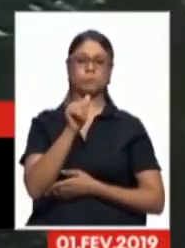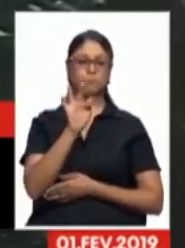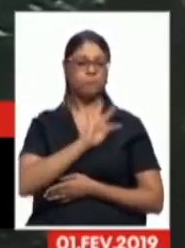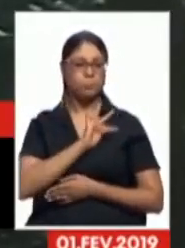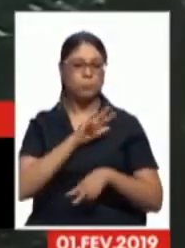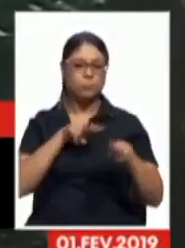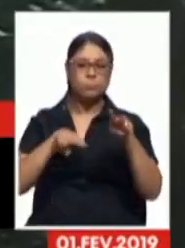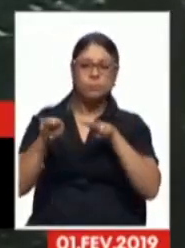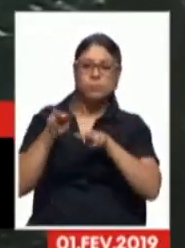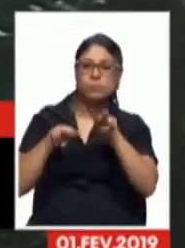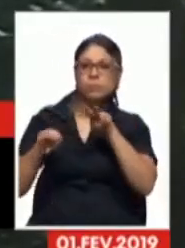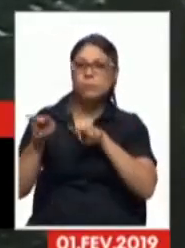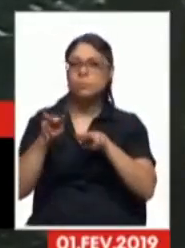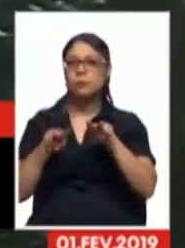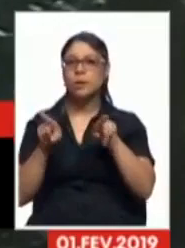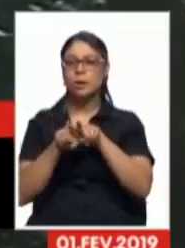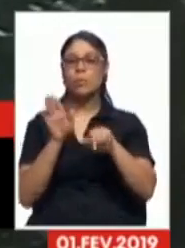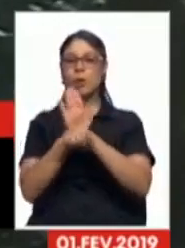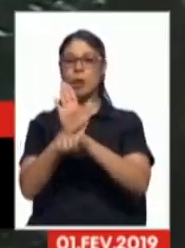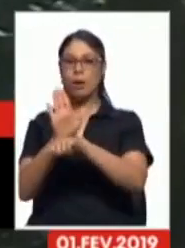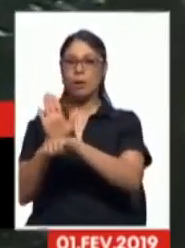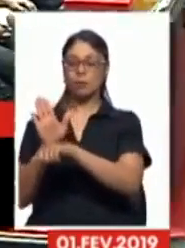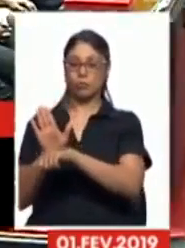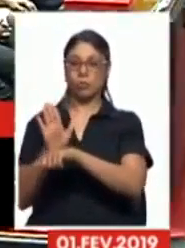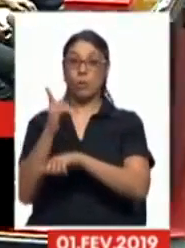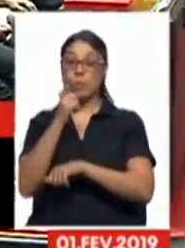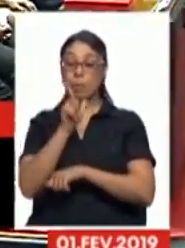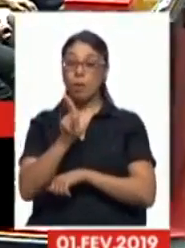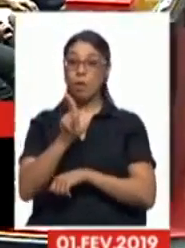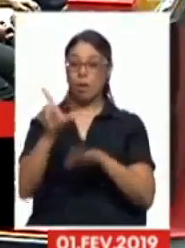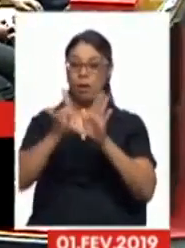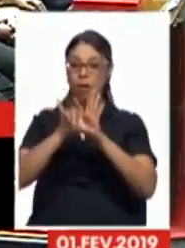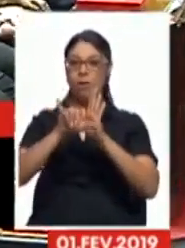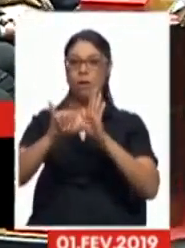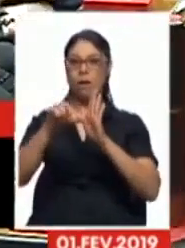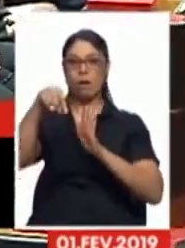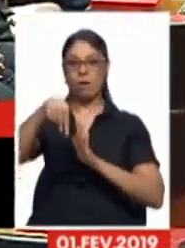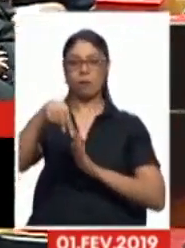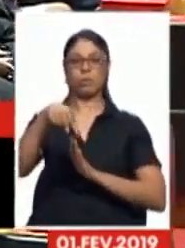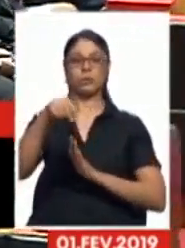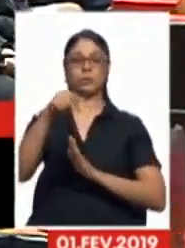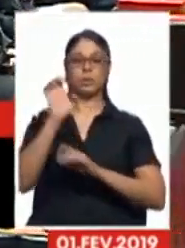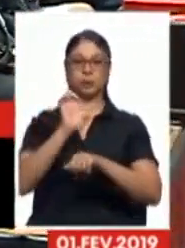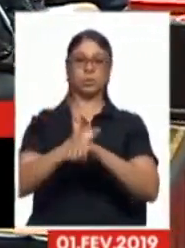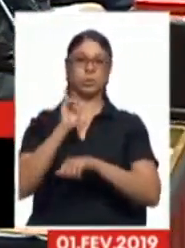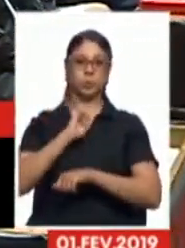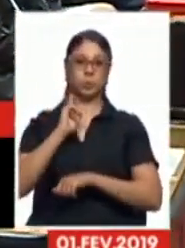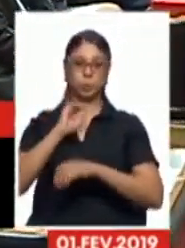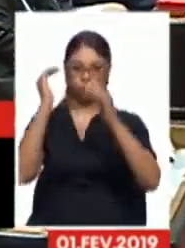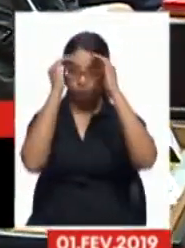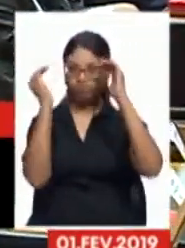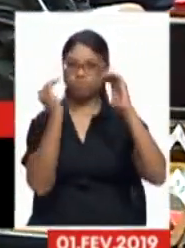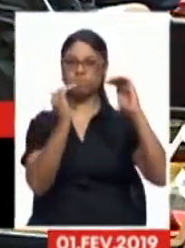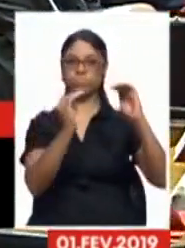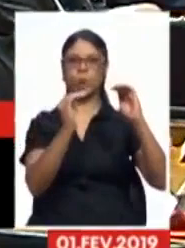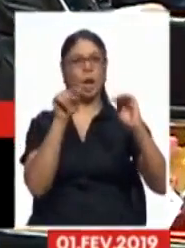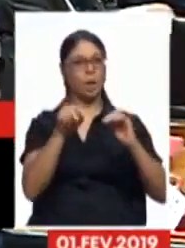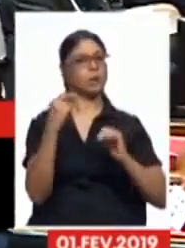e auxiliar para que as leis em nosso Estado sejam cumpridas é